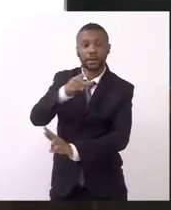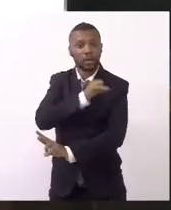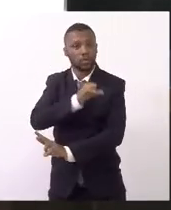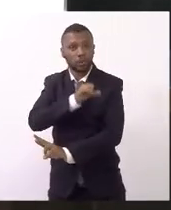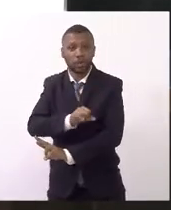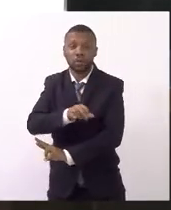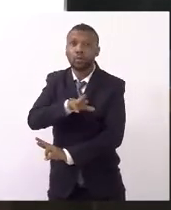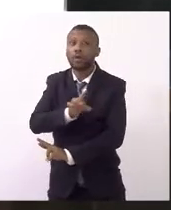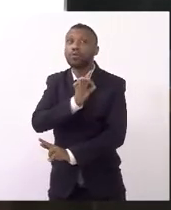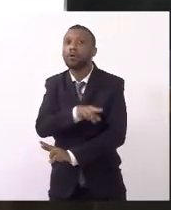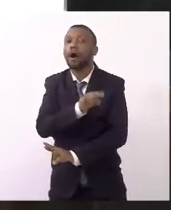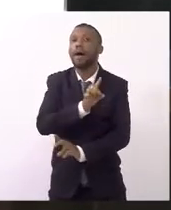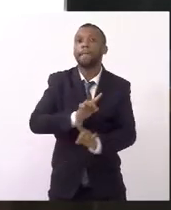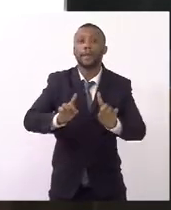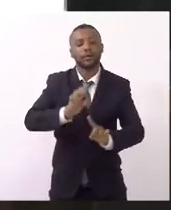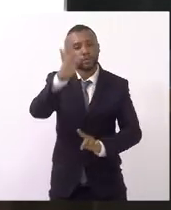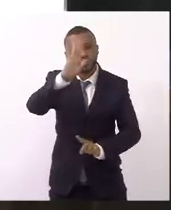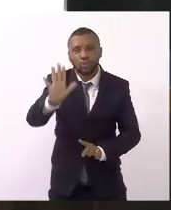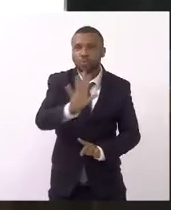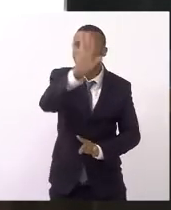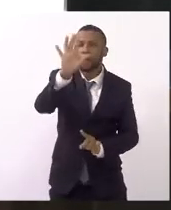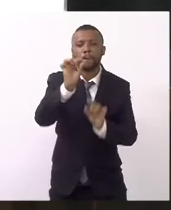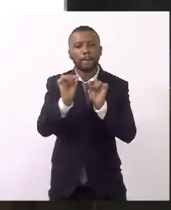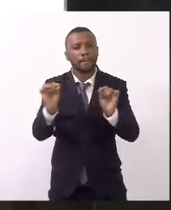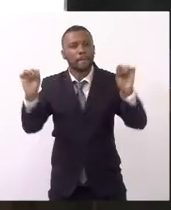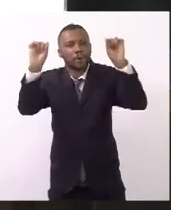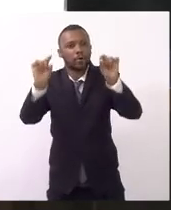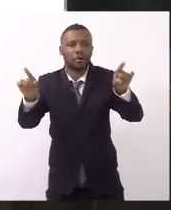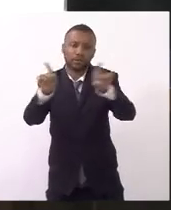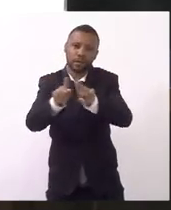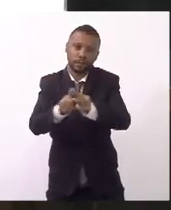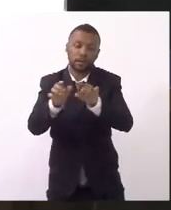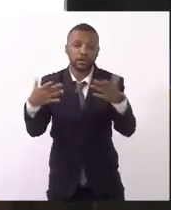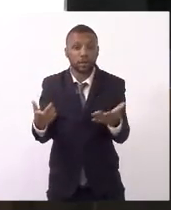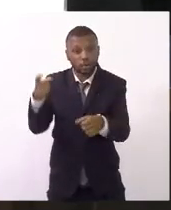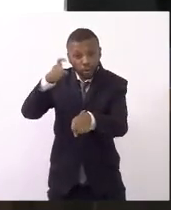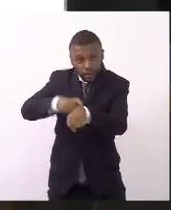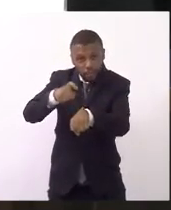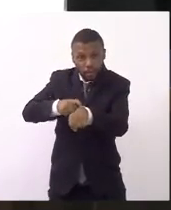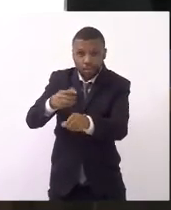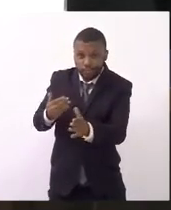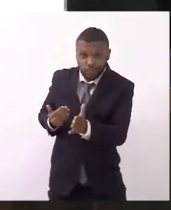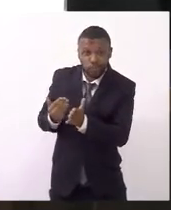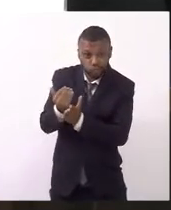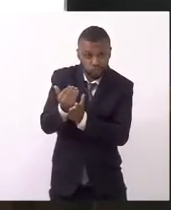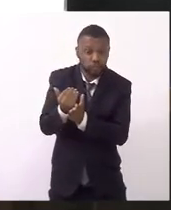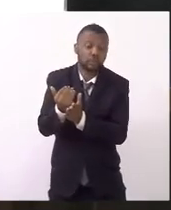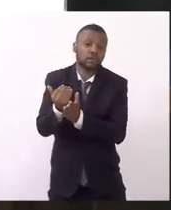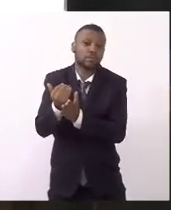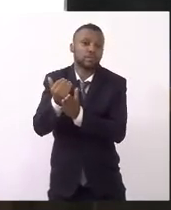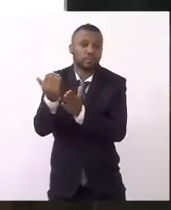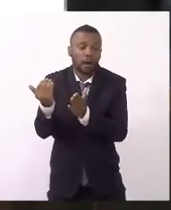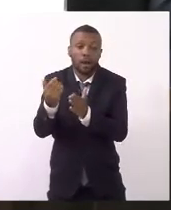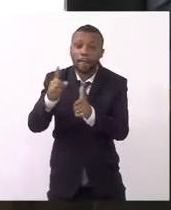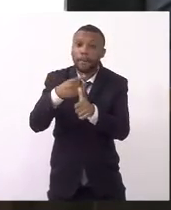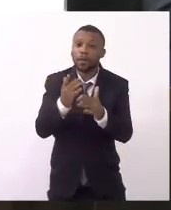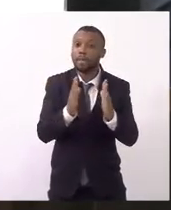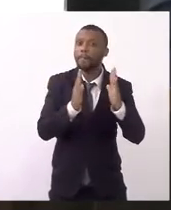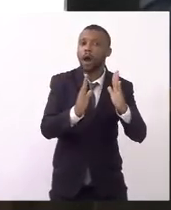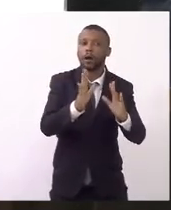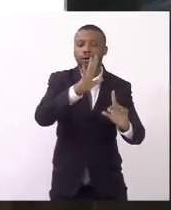como do Brasil Então neste momento daremos início ao primeiro bloco dessas homenagens